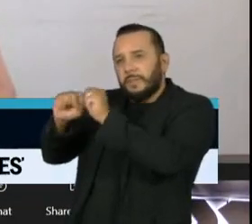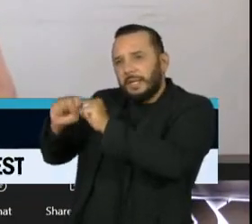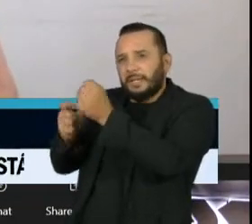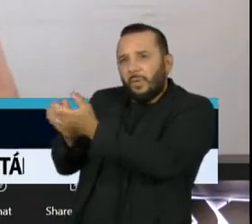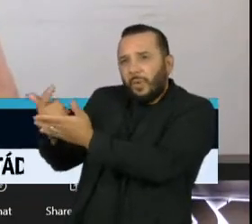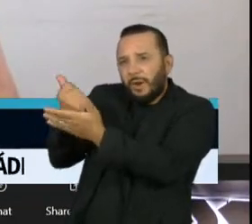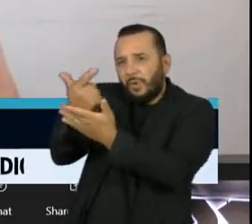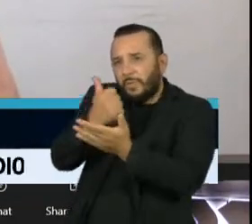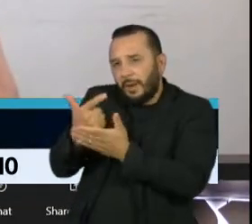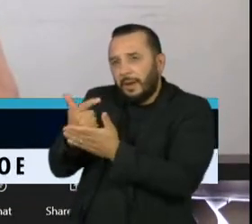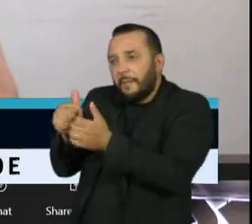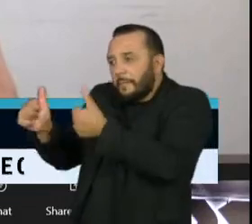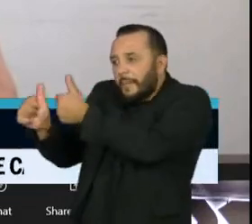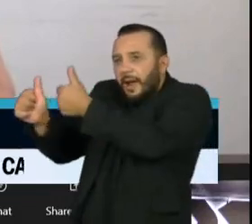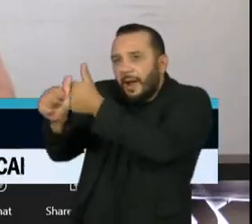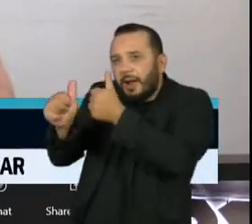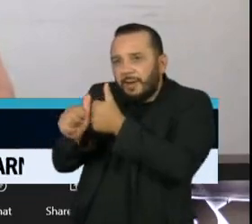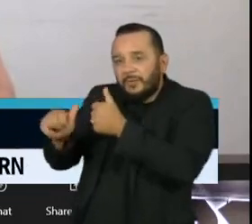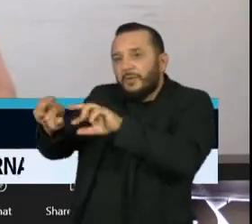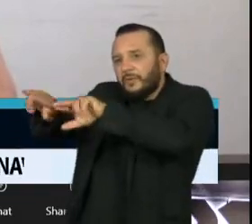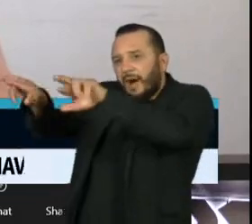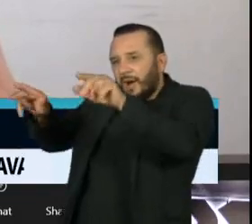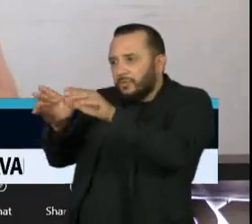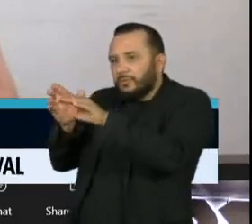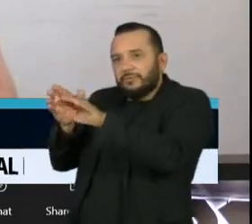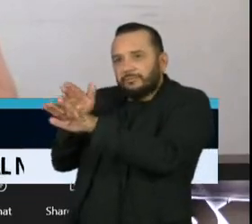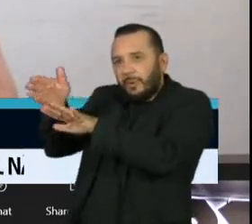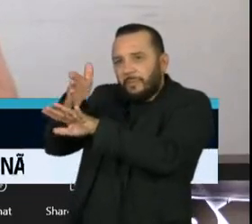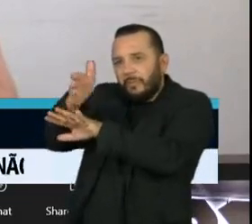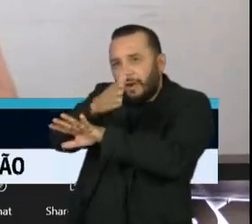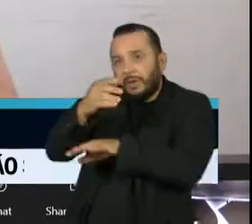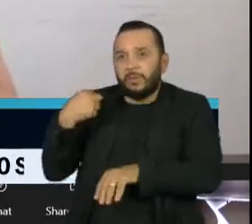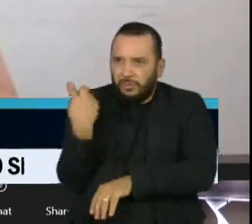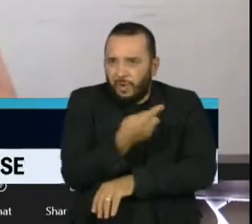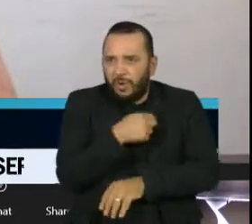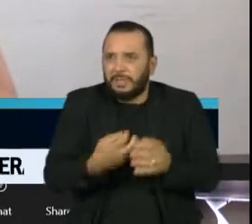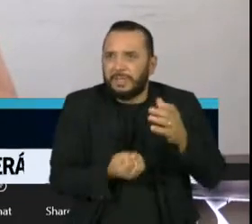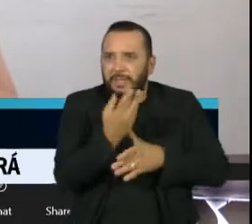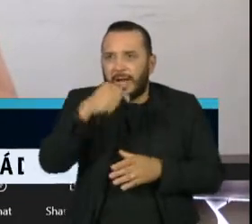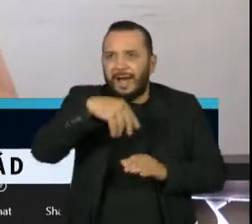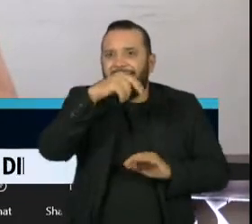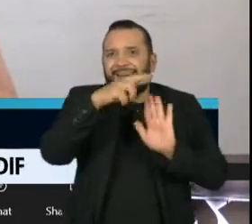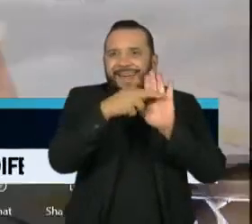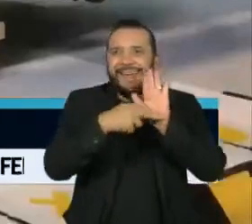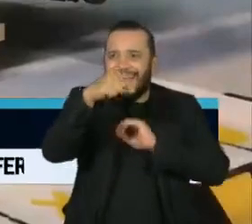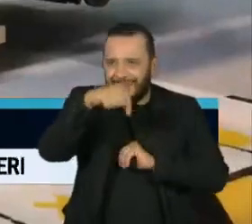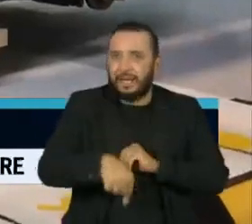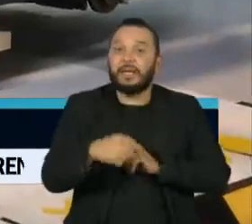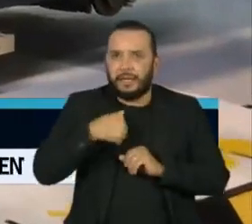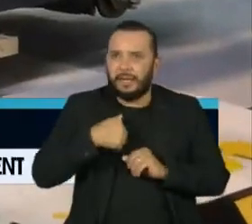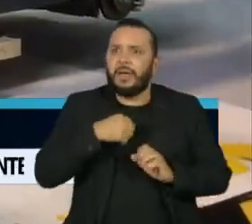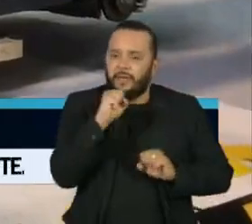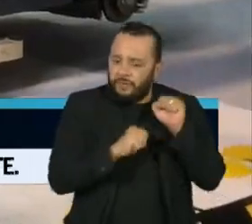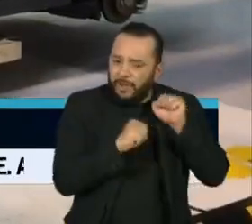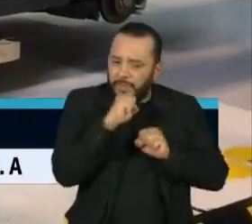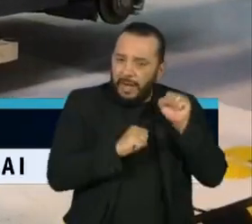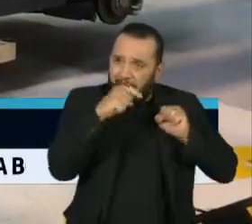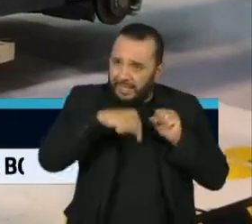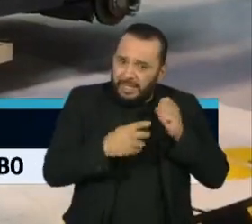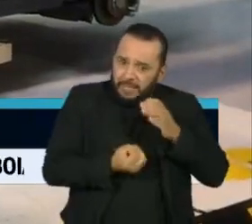políticas industriais e tudo mais para desenvolver essa, se não autossuficiência, né, pouco